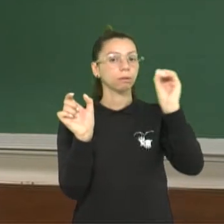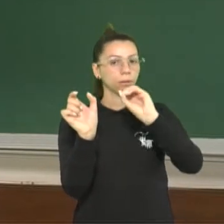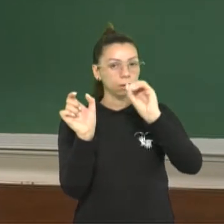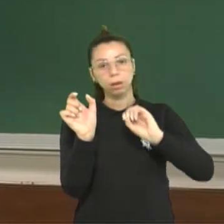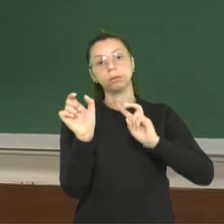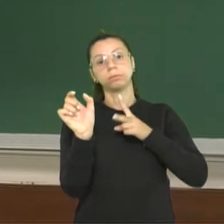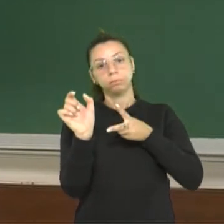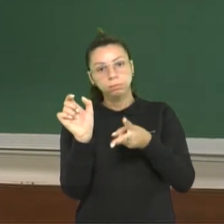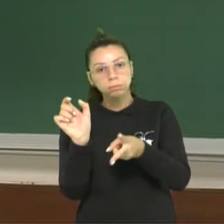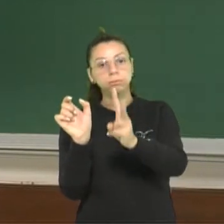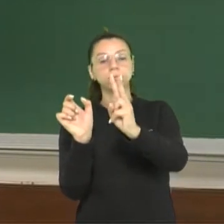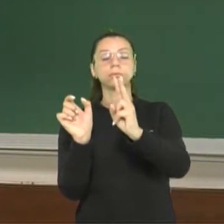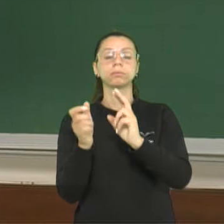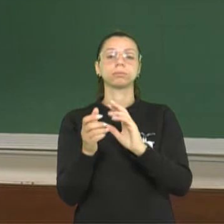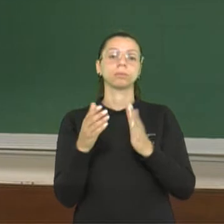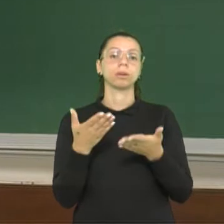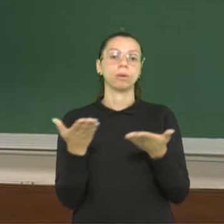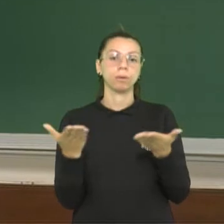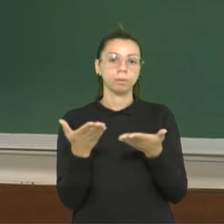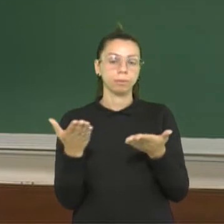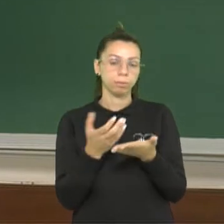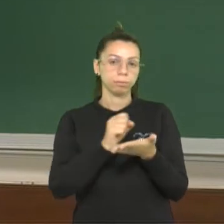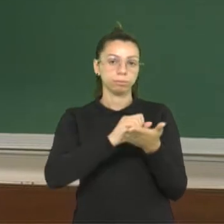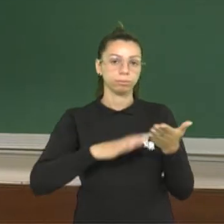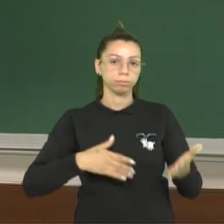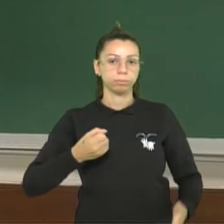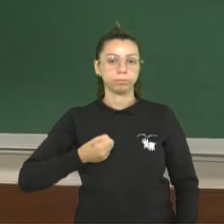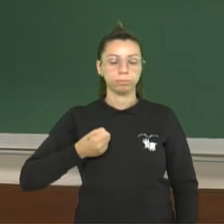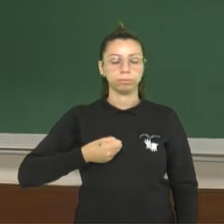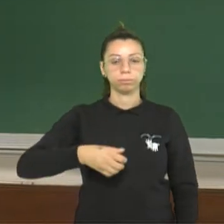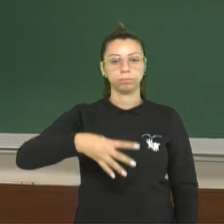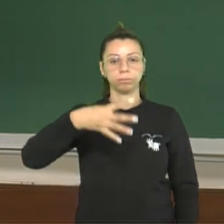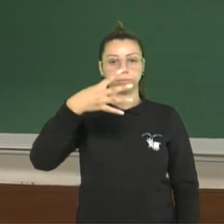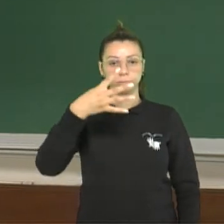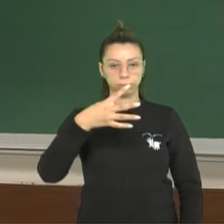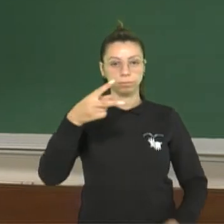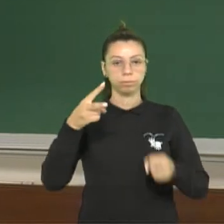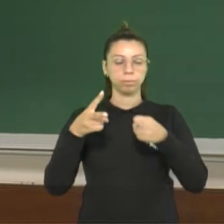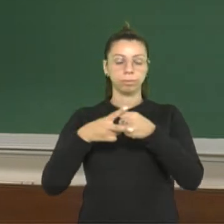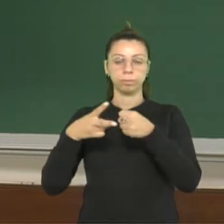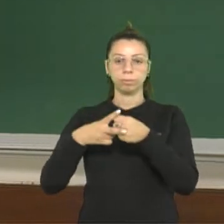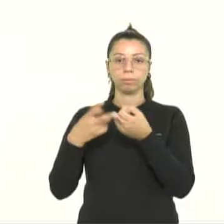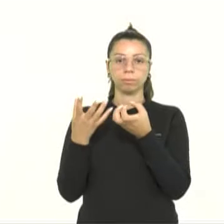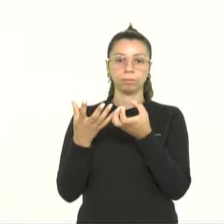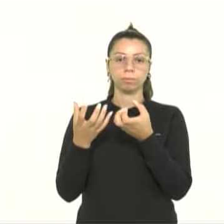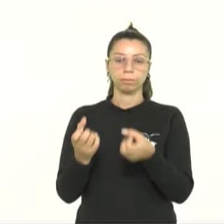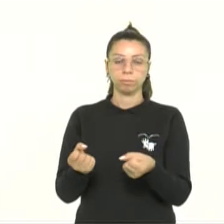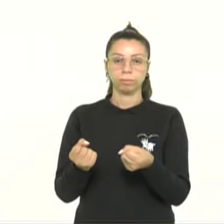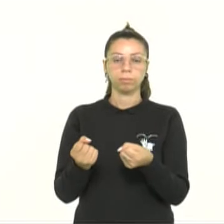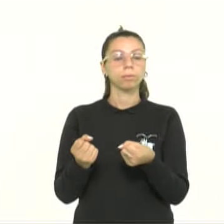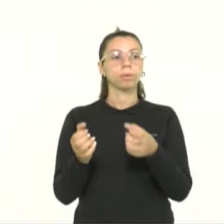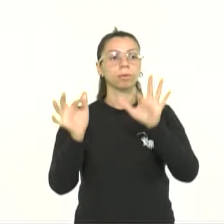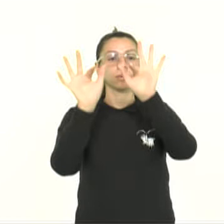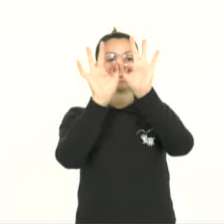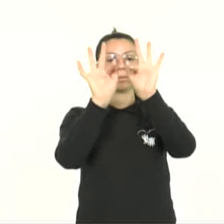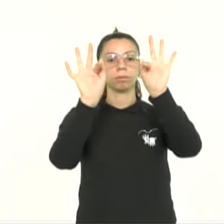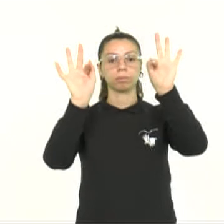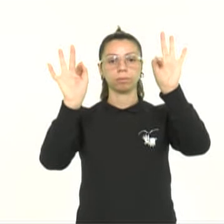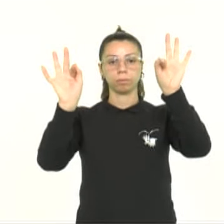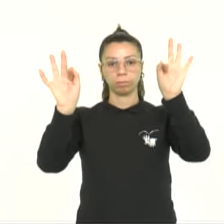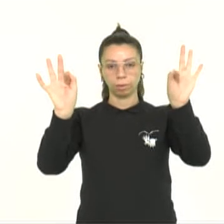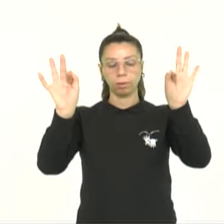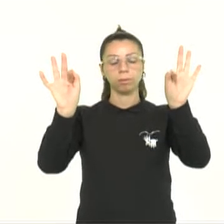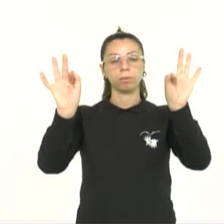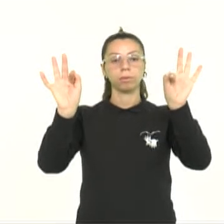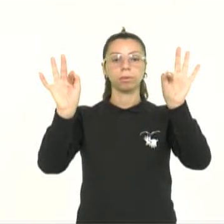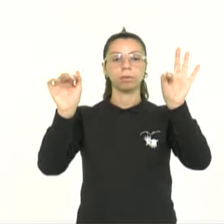Bien? Vamos para a atividade 4, então, a respeito do verbo aceptar. Completa as frases conjugando o